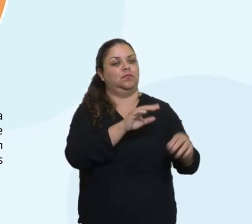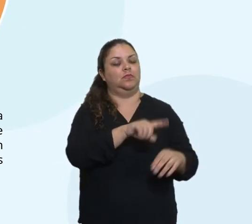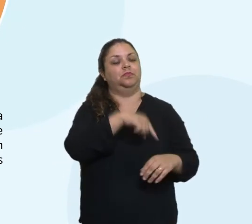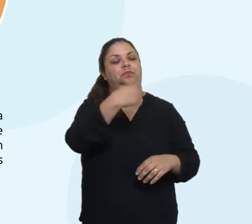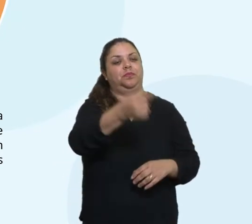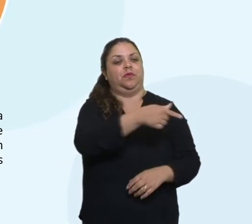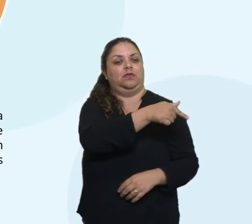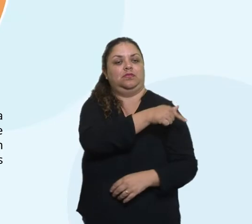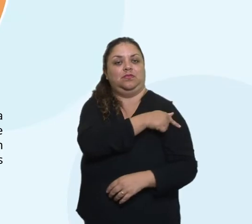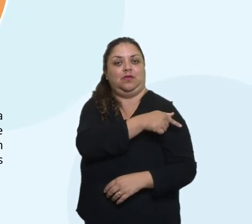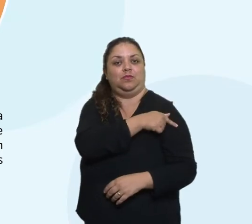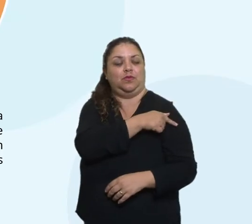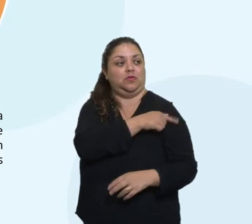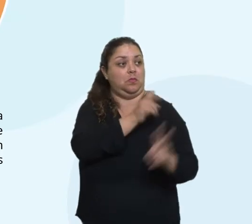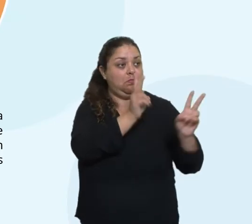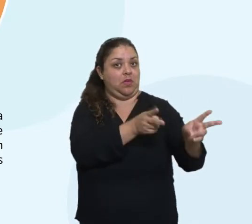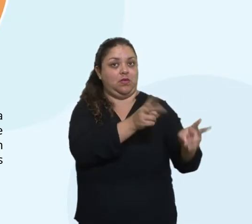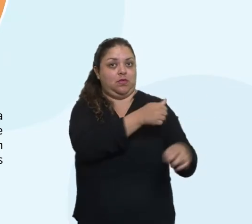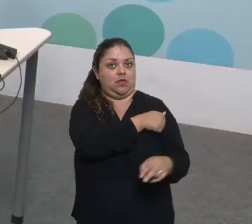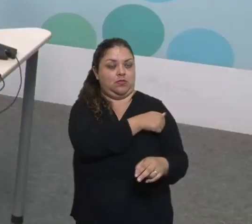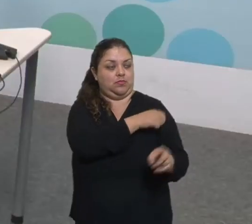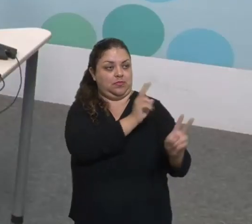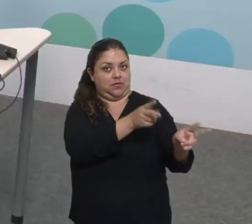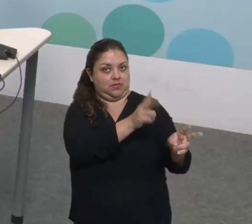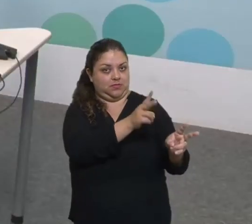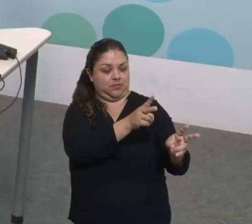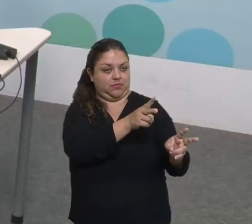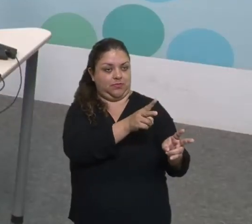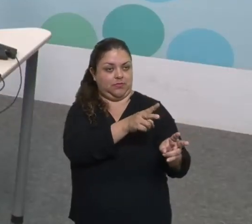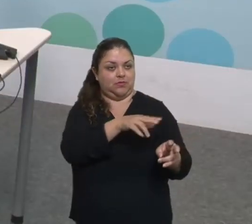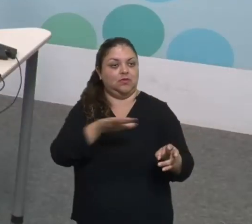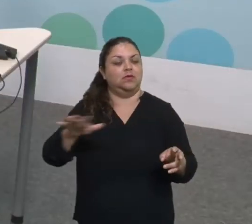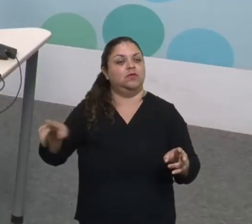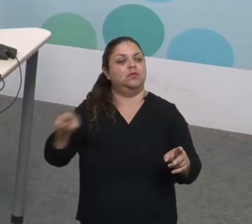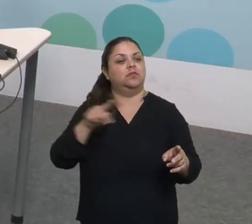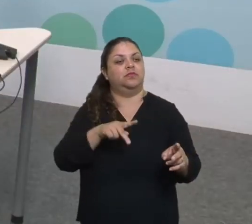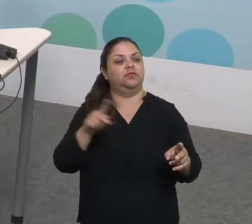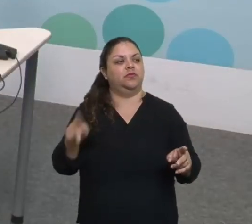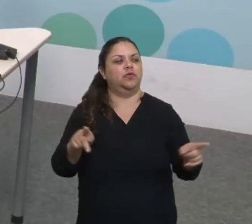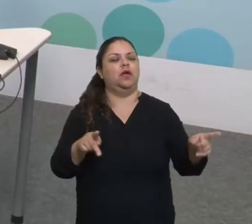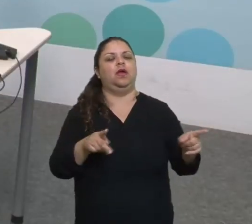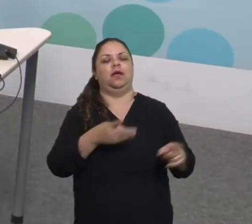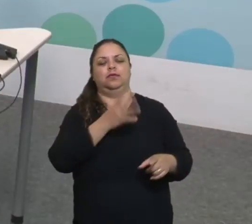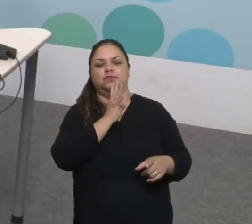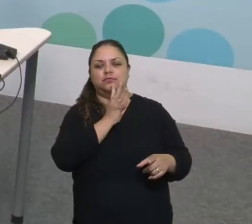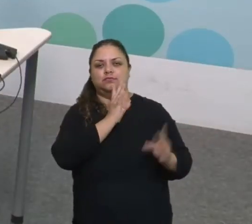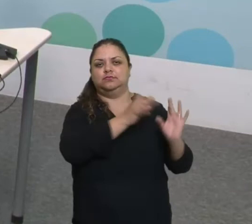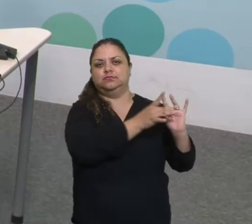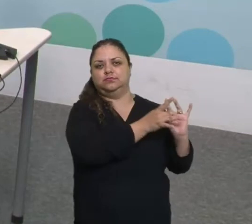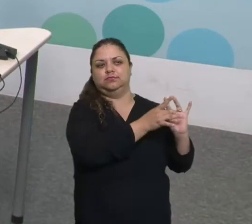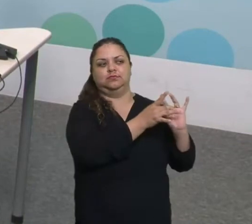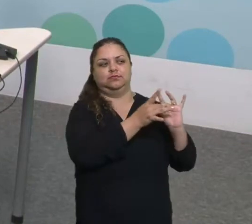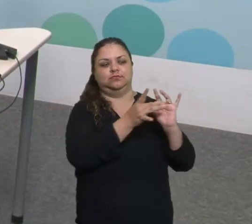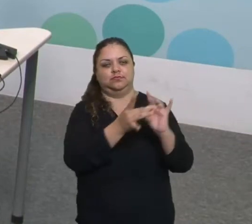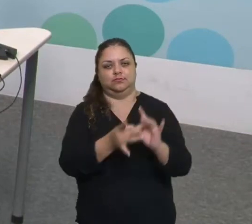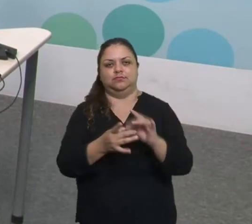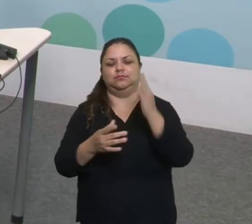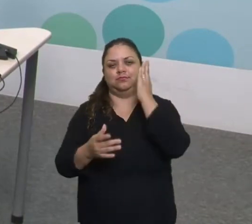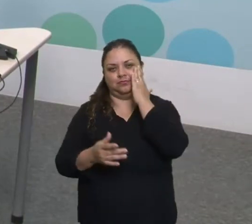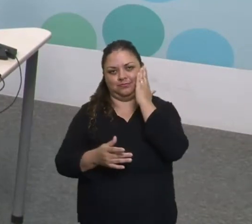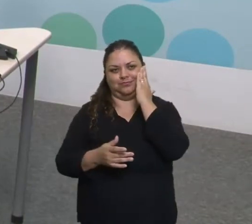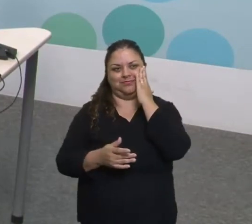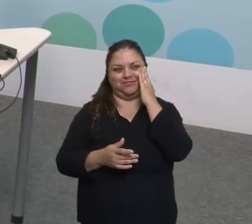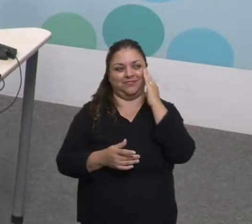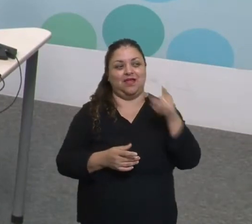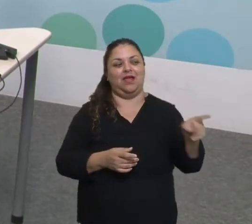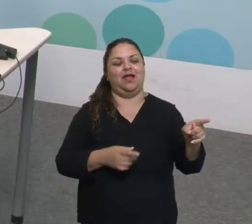sétimo esse exemplo fica muito claro né de entender o percurso anterior e aquilo que está sendo colocado porque quando você consegue